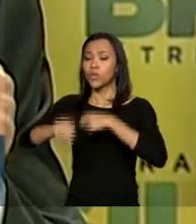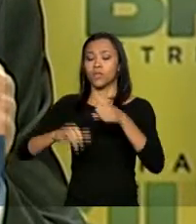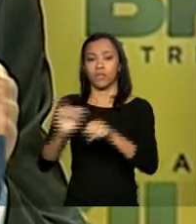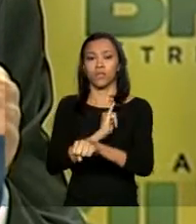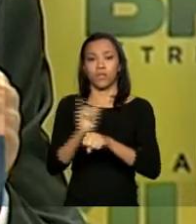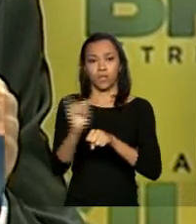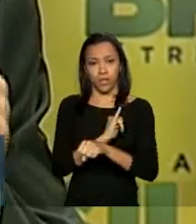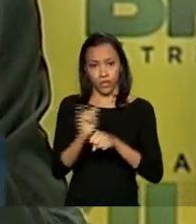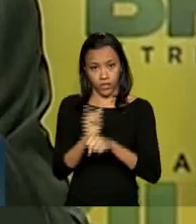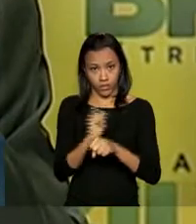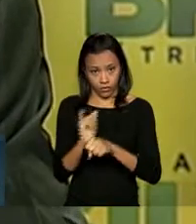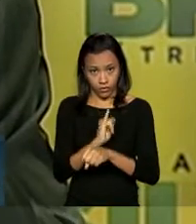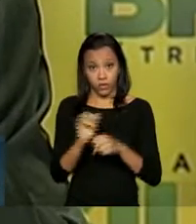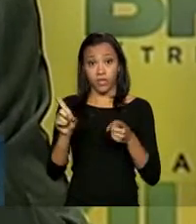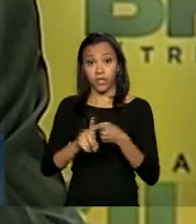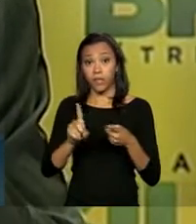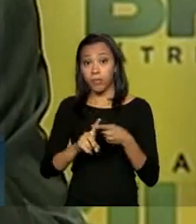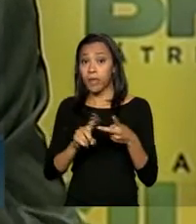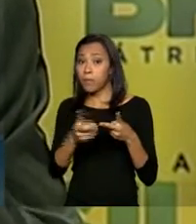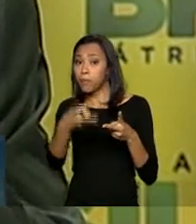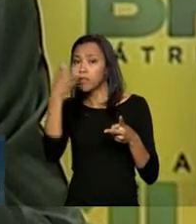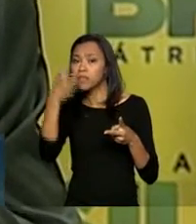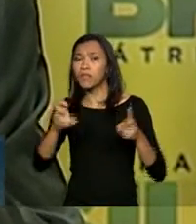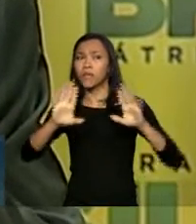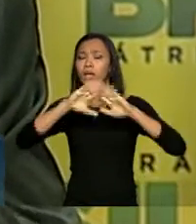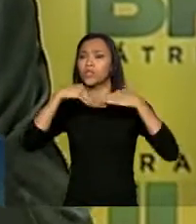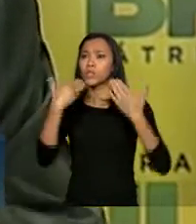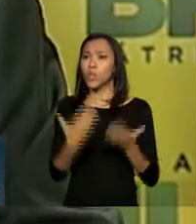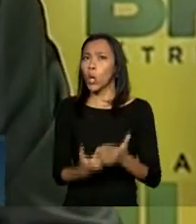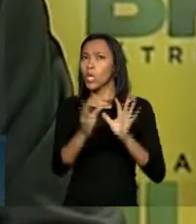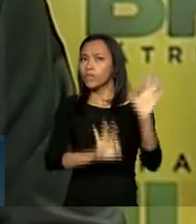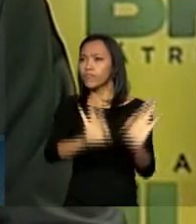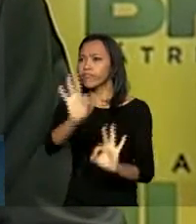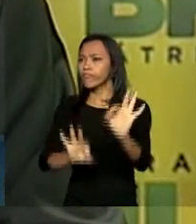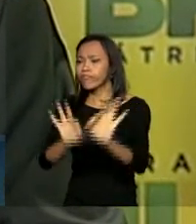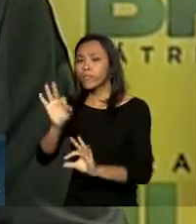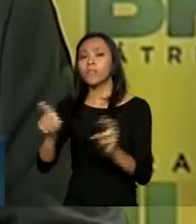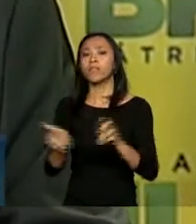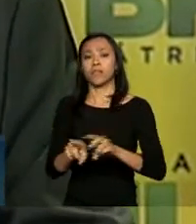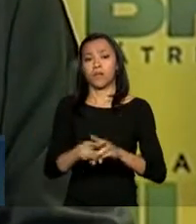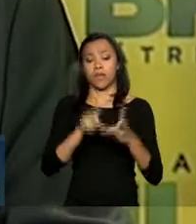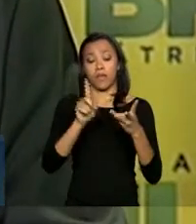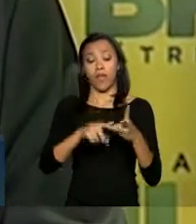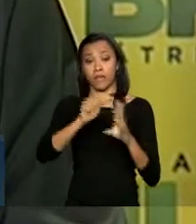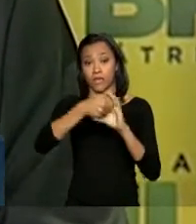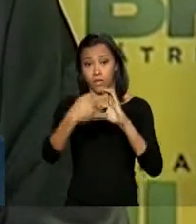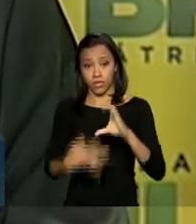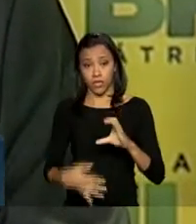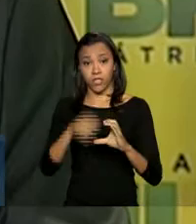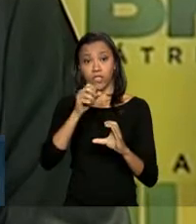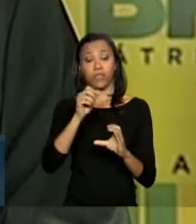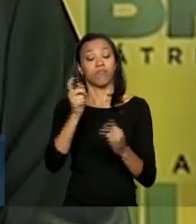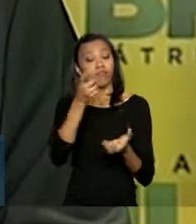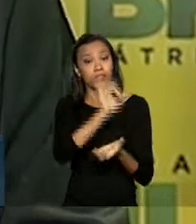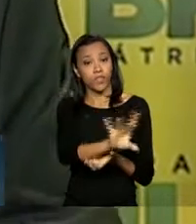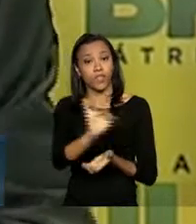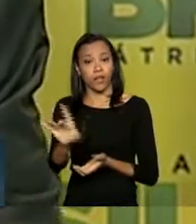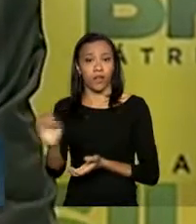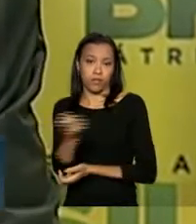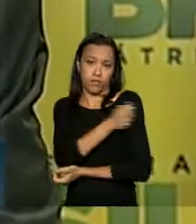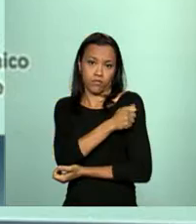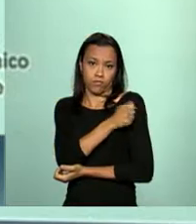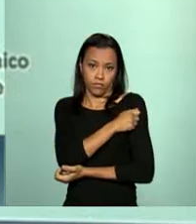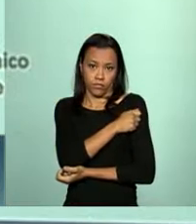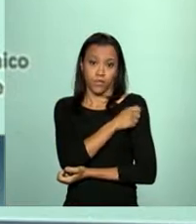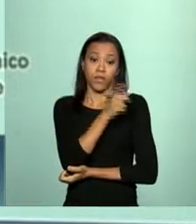porte das instituições e as características socioeconômicas dos estudantes de cada escola. A sociedade precisa de informações